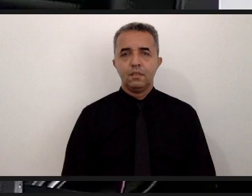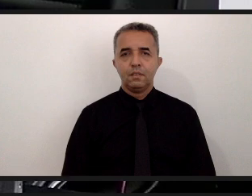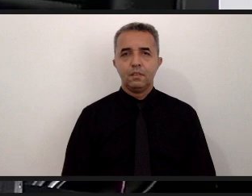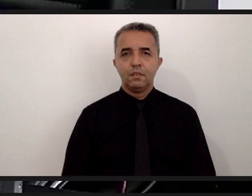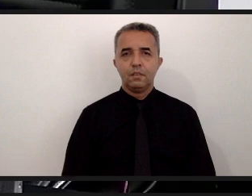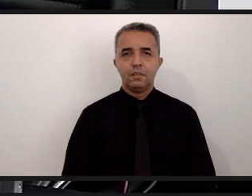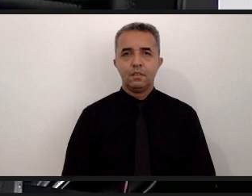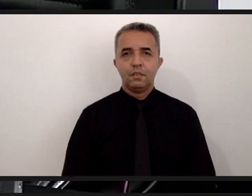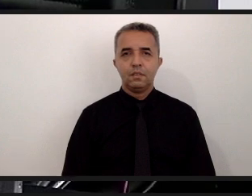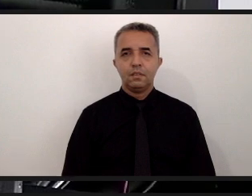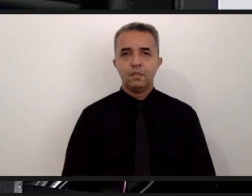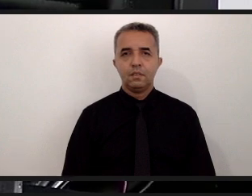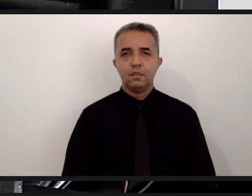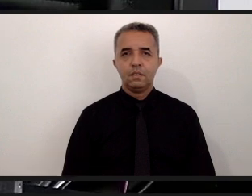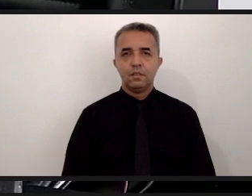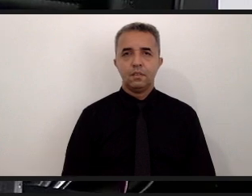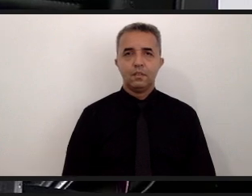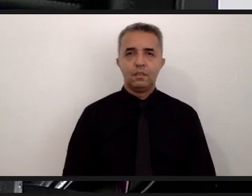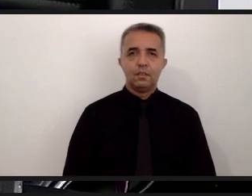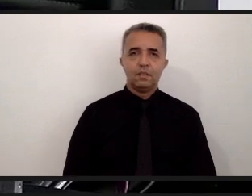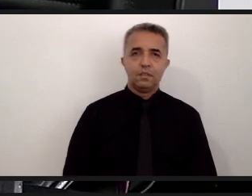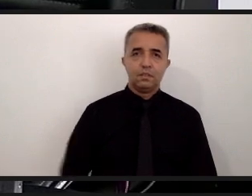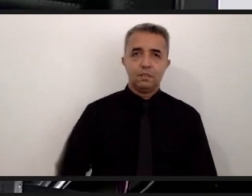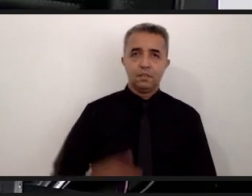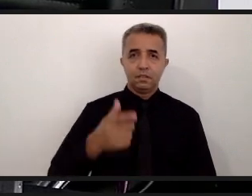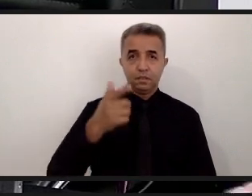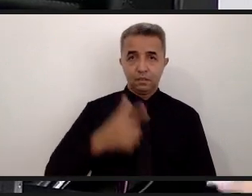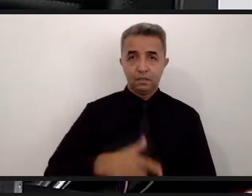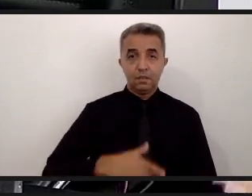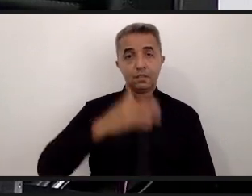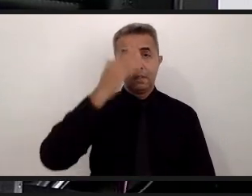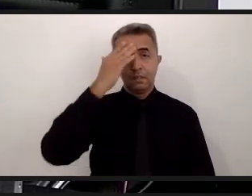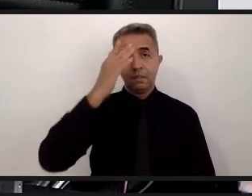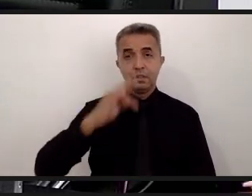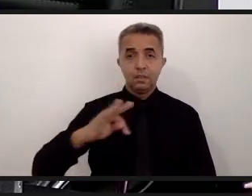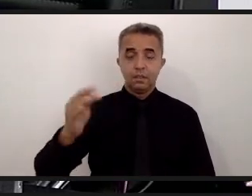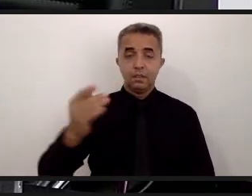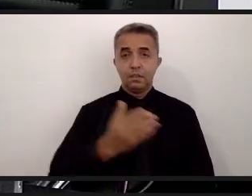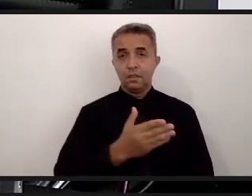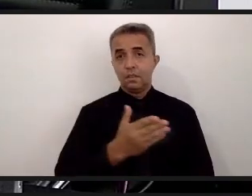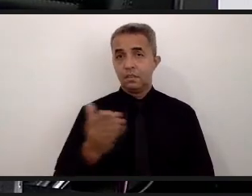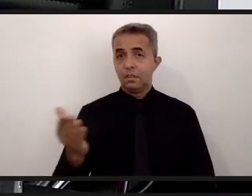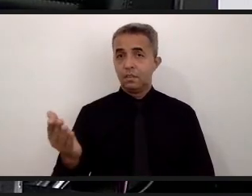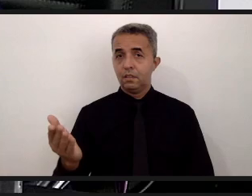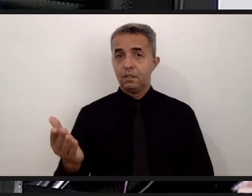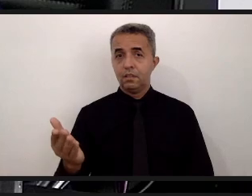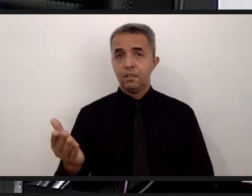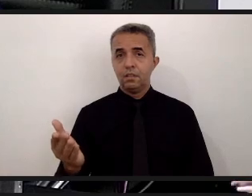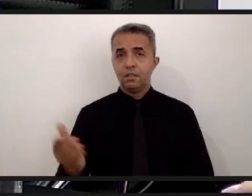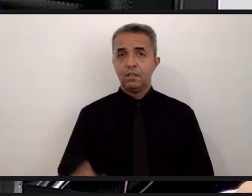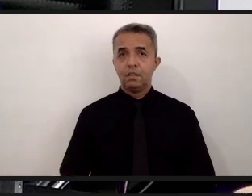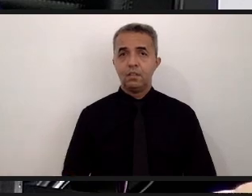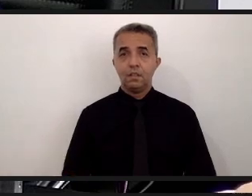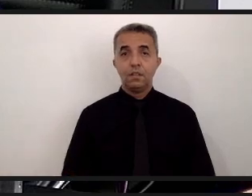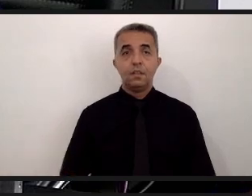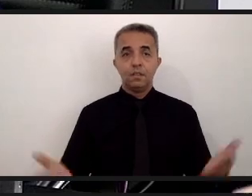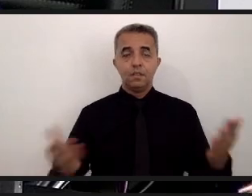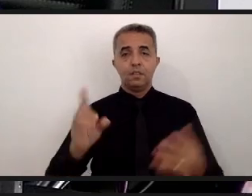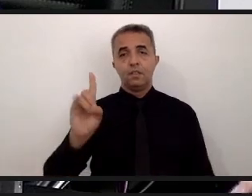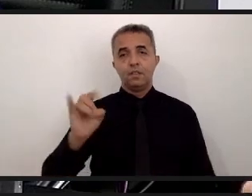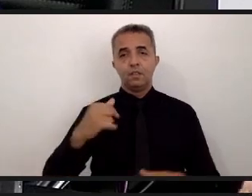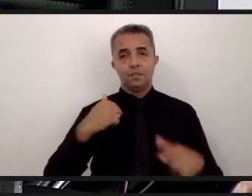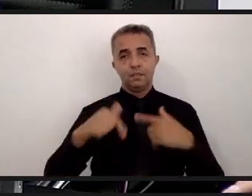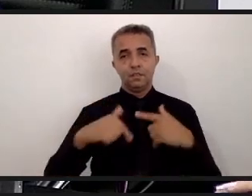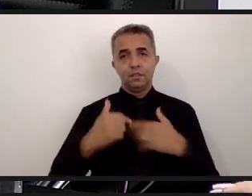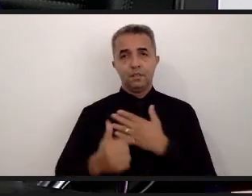Mais uma vez agradeço, tá, a todas que aqui, gostaria de abrir a fala para todas, mas é dia de trabalho, eu sei que tem pessoas